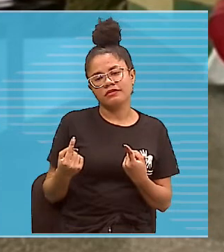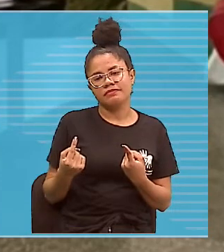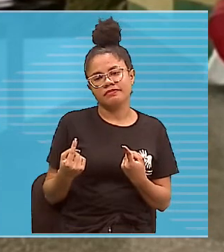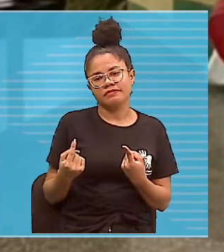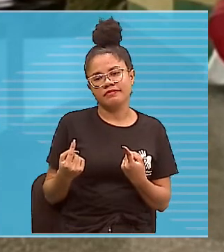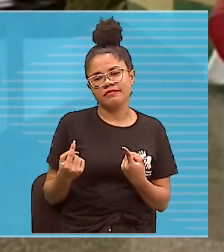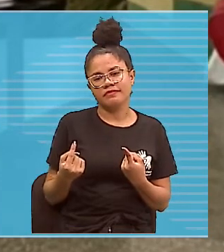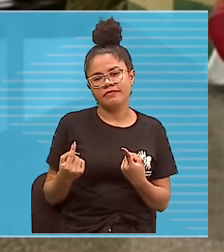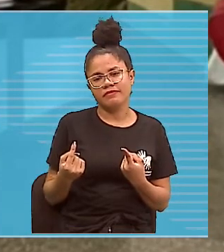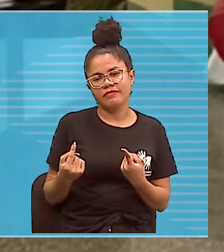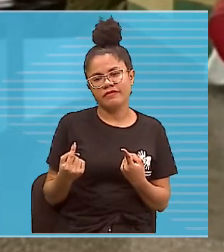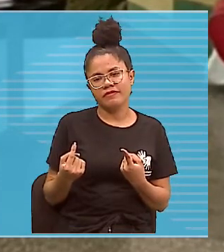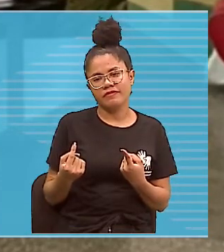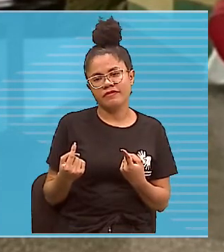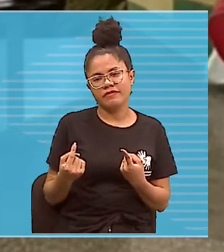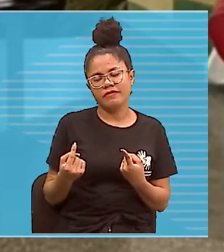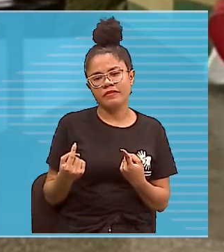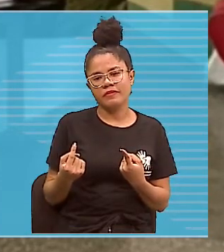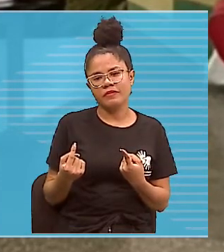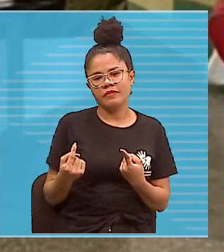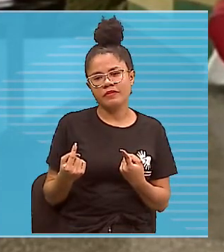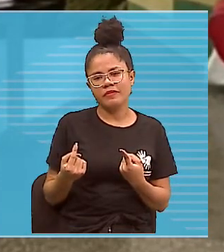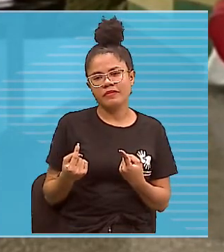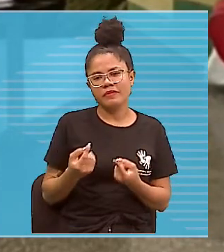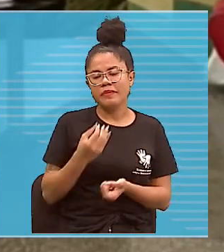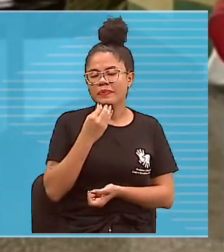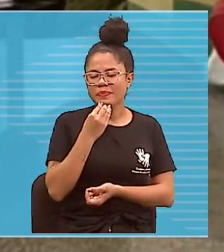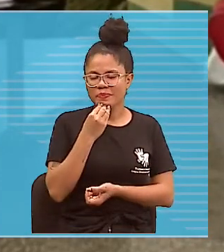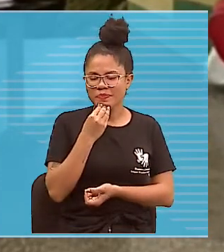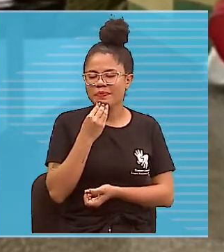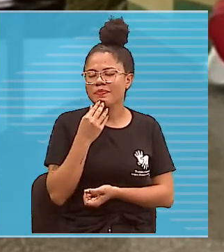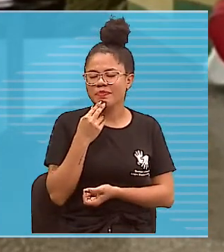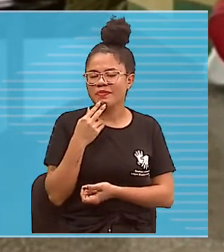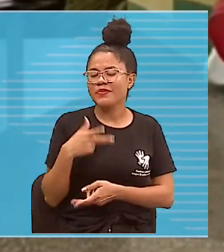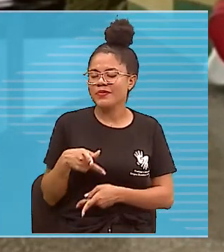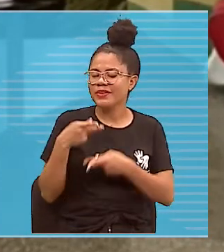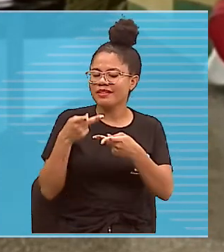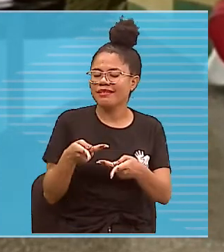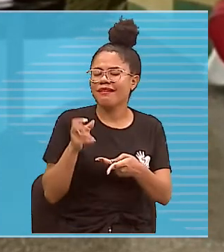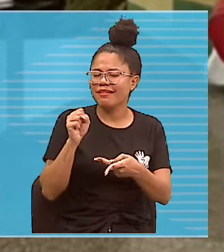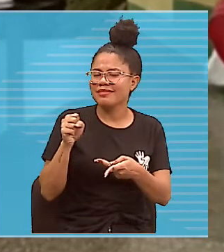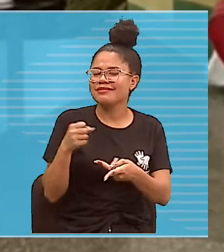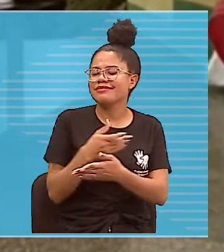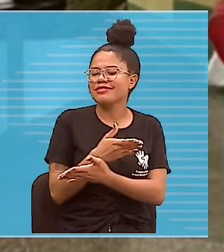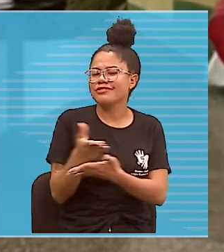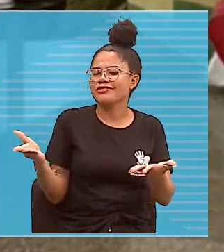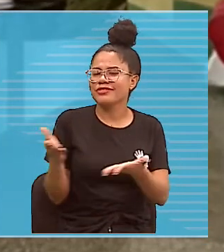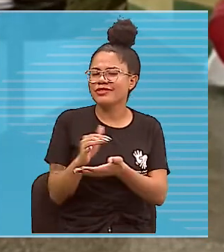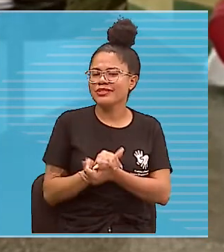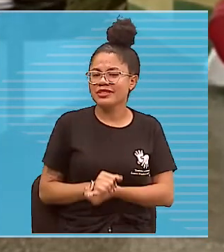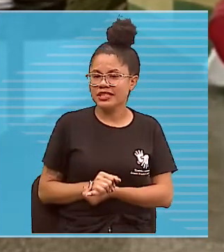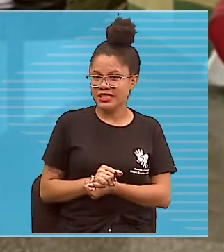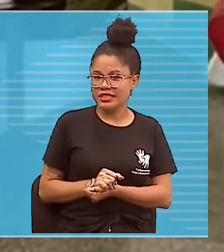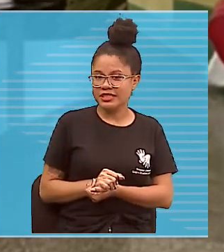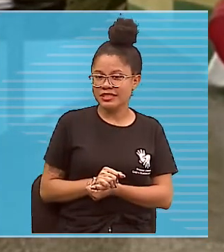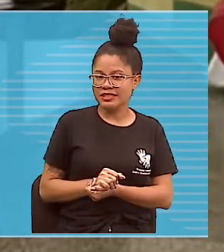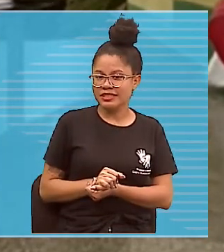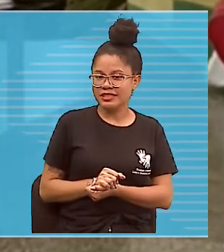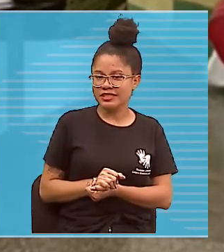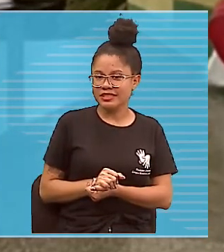que recebeu a gente muito bem e a gente viu que são alunos que são participativos, que estão